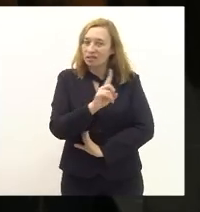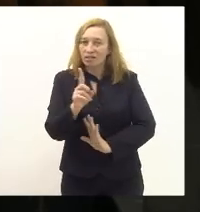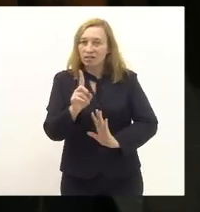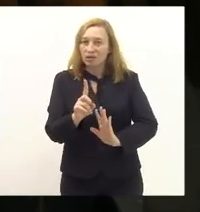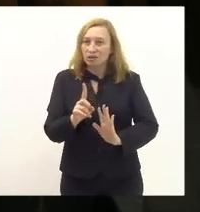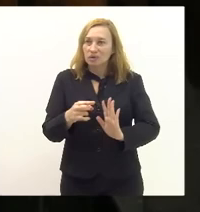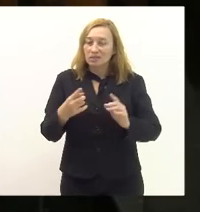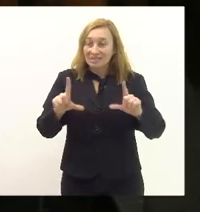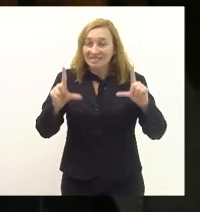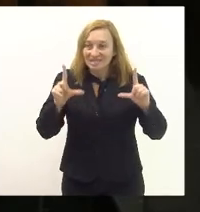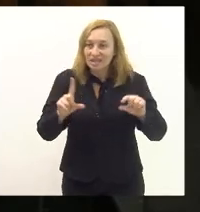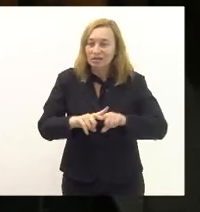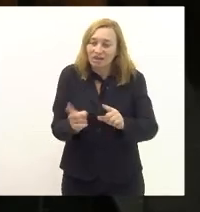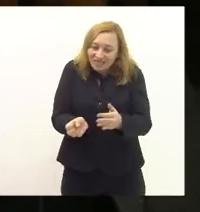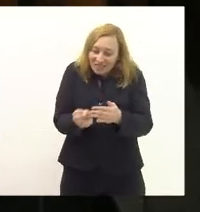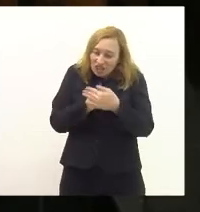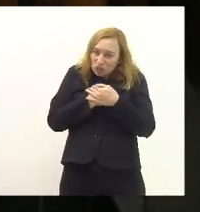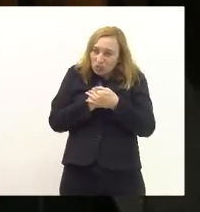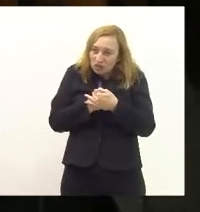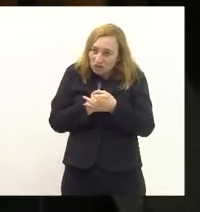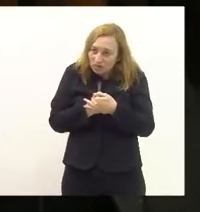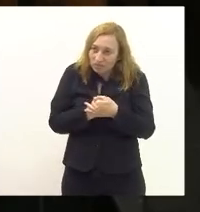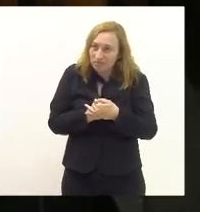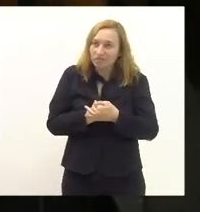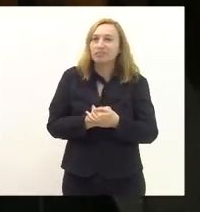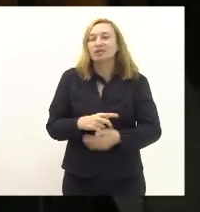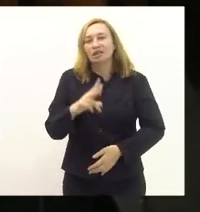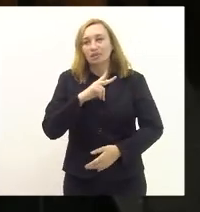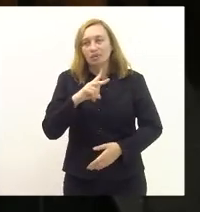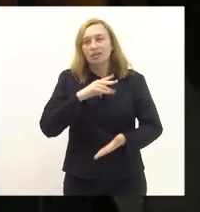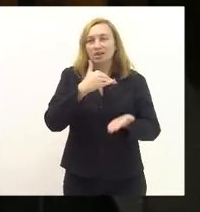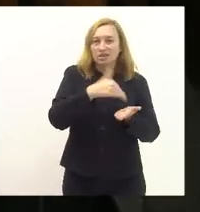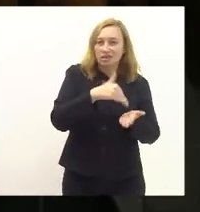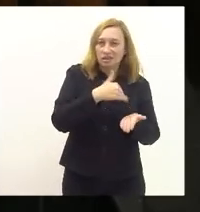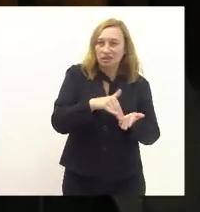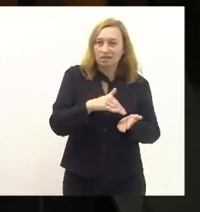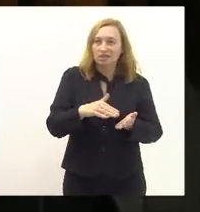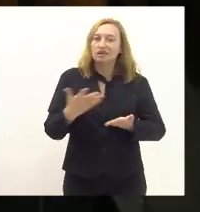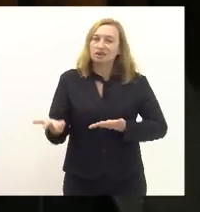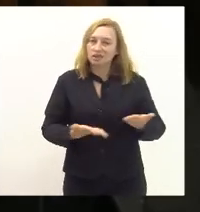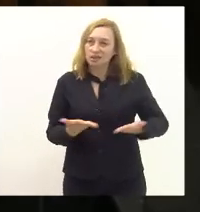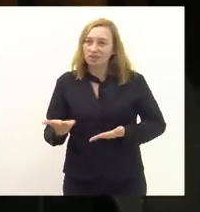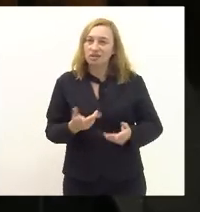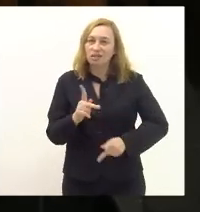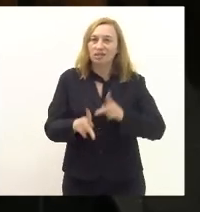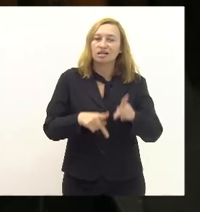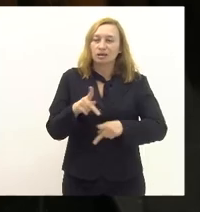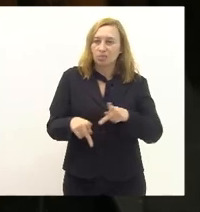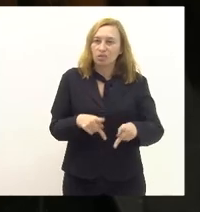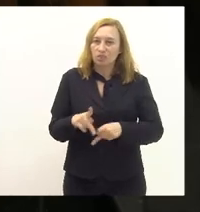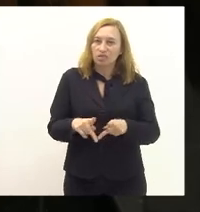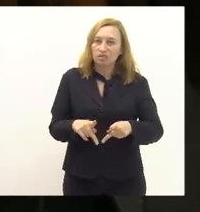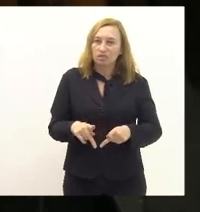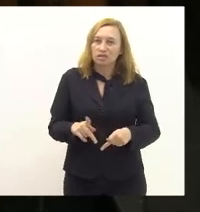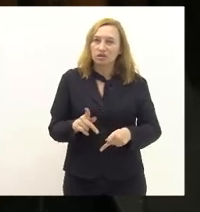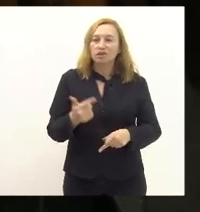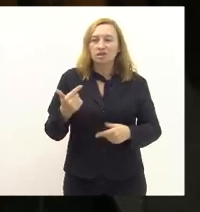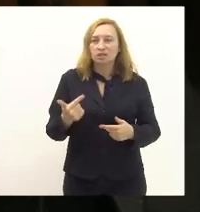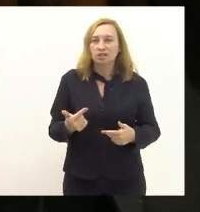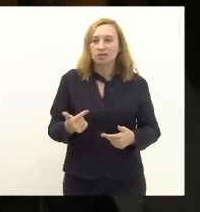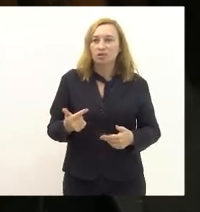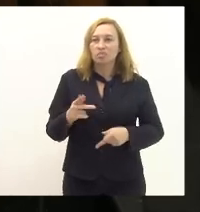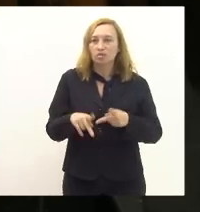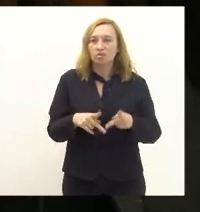nas fotos, mas nos bastidores da própria secretaria, servindo a essa população que a gente considera que é